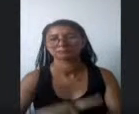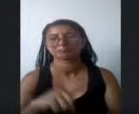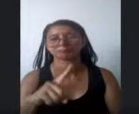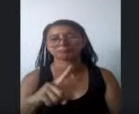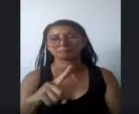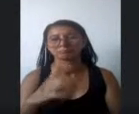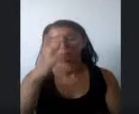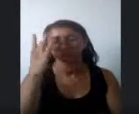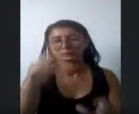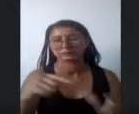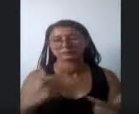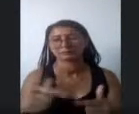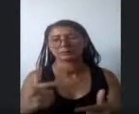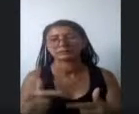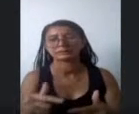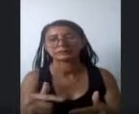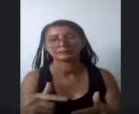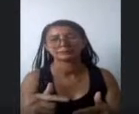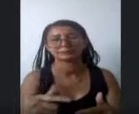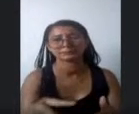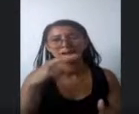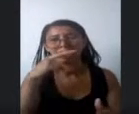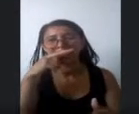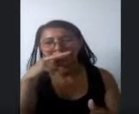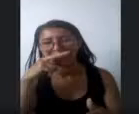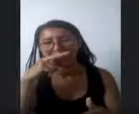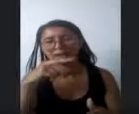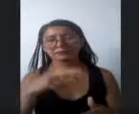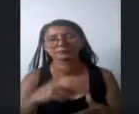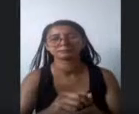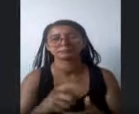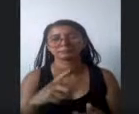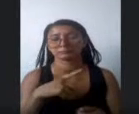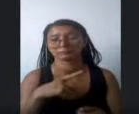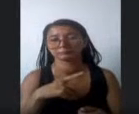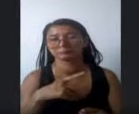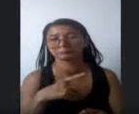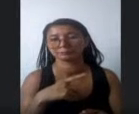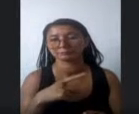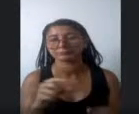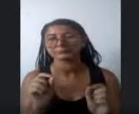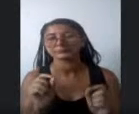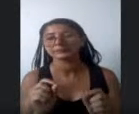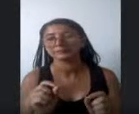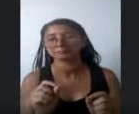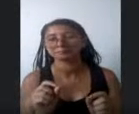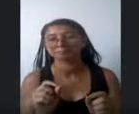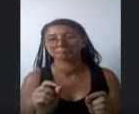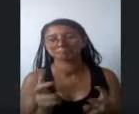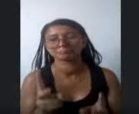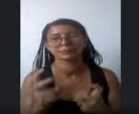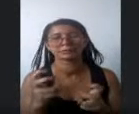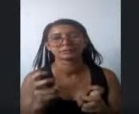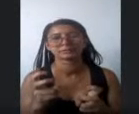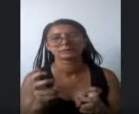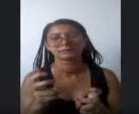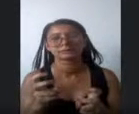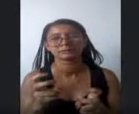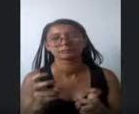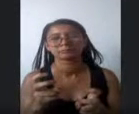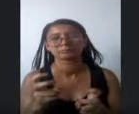testamos 350 cortadores de cana, nós fomos em loco, e por incrível que pareça, a prevalência foi